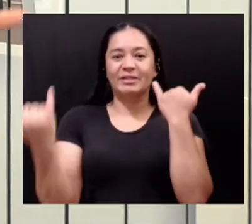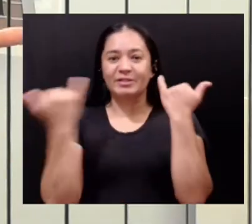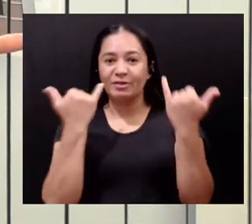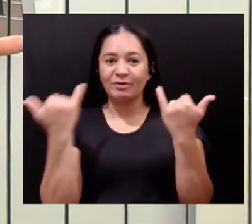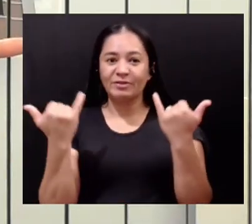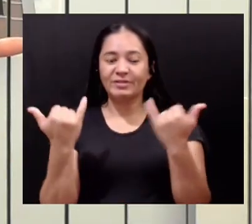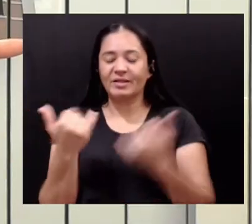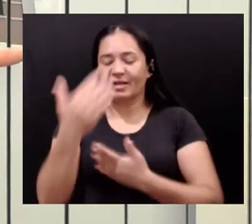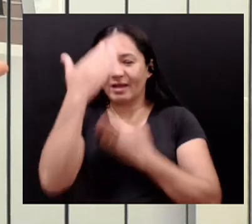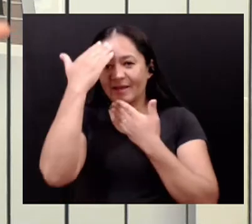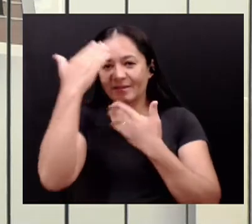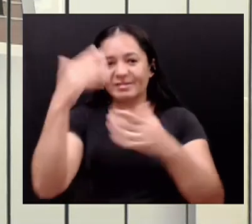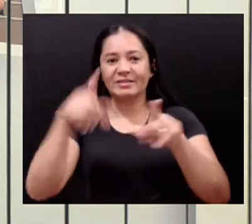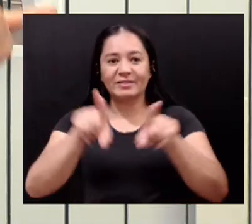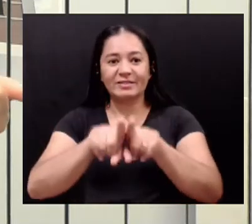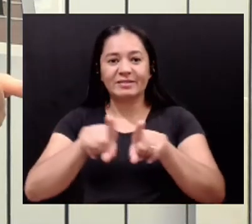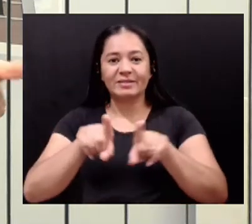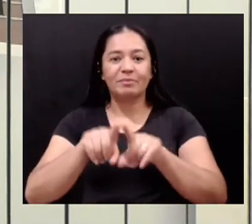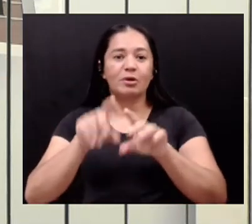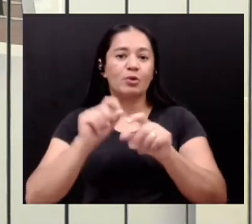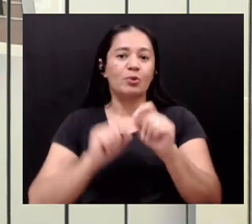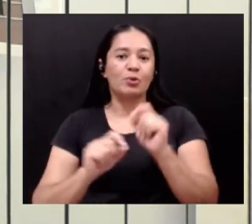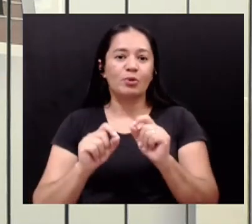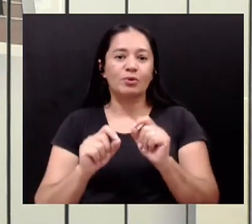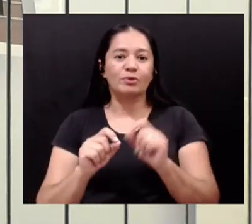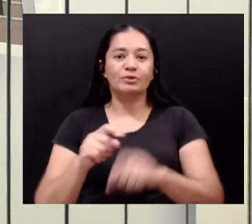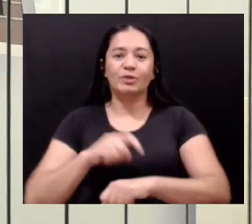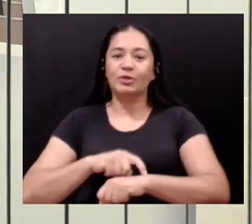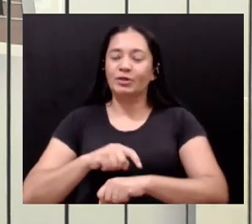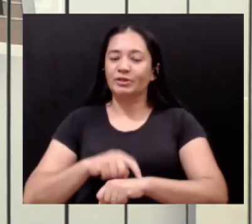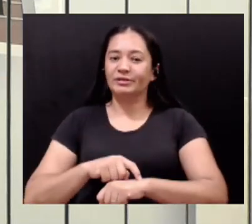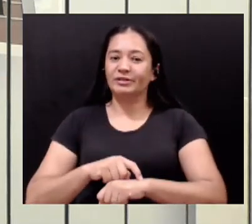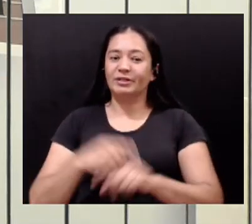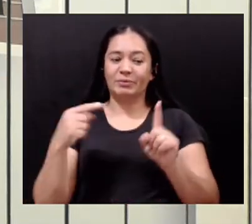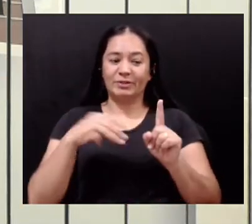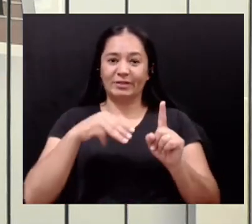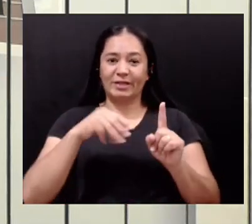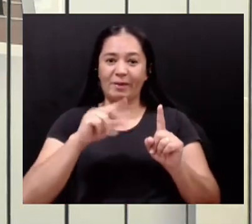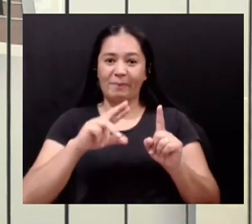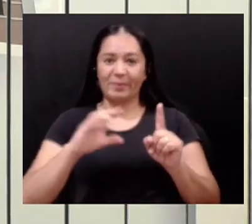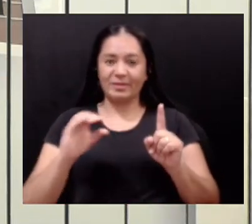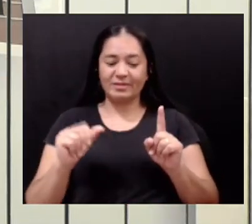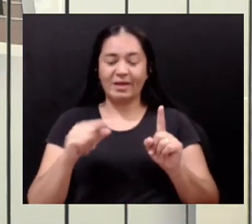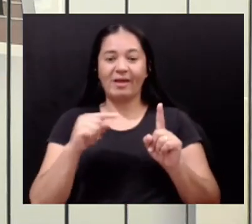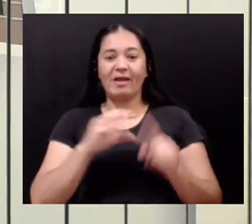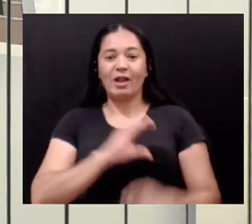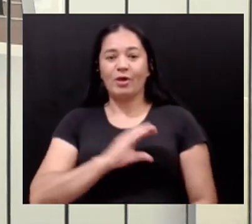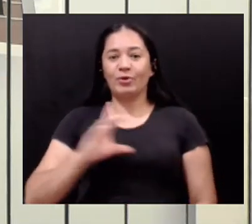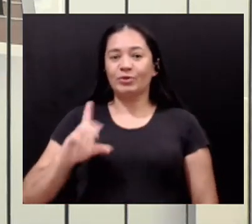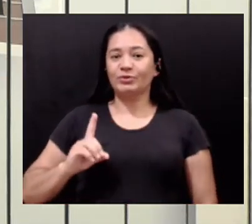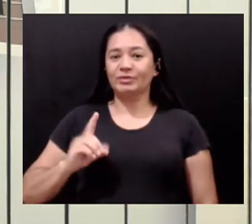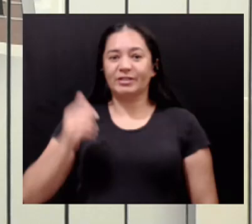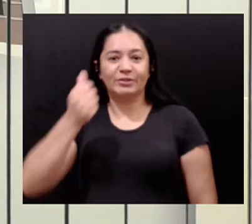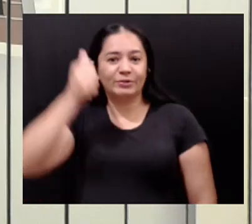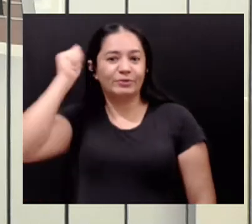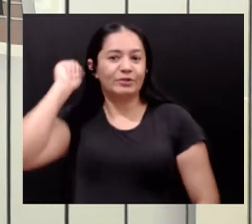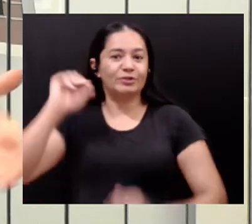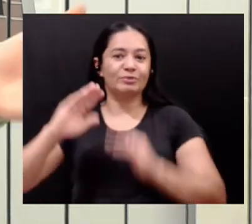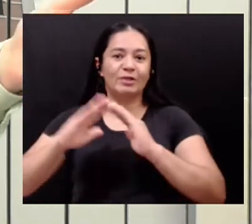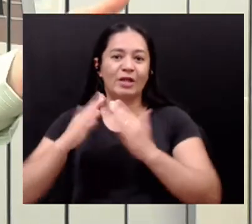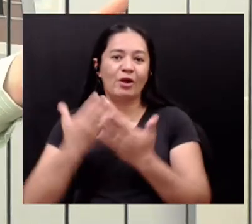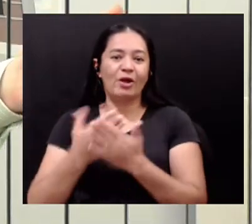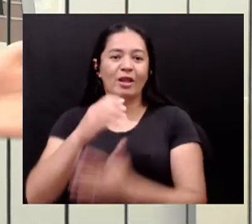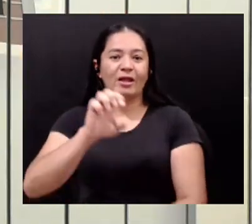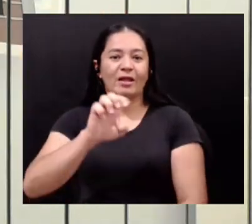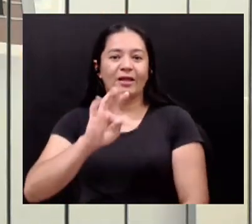também a disponibilidade do tempo da Márcia Rosa, que é a coordenadora do Vestibulinho ETEC, também pelas